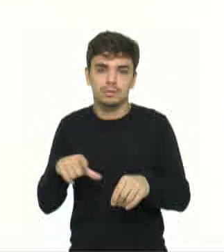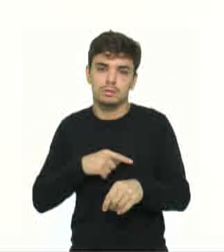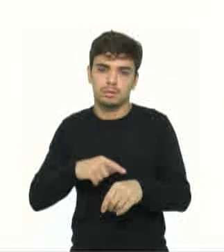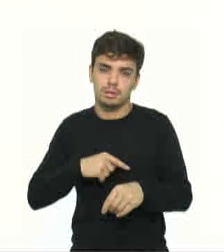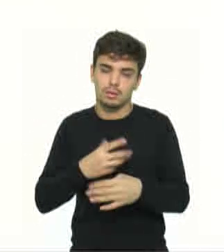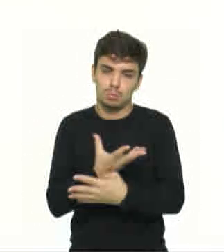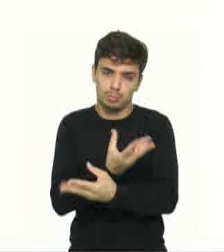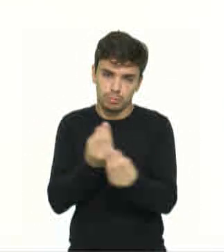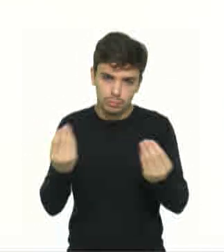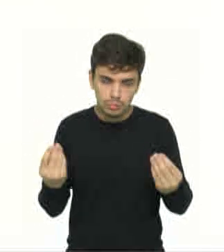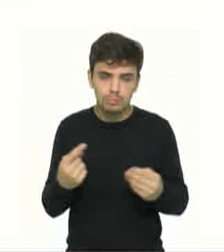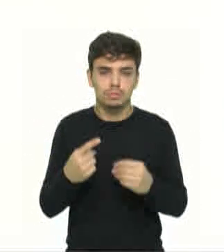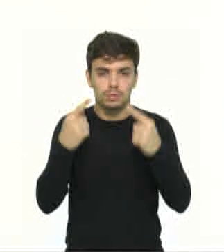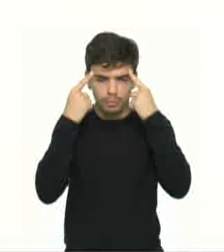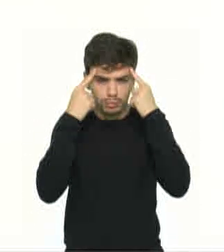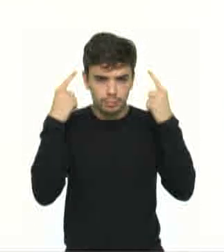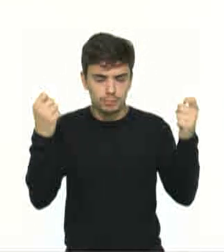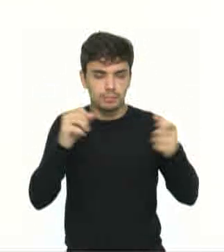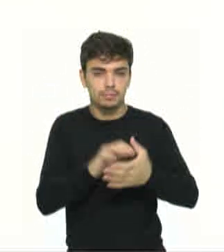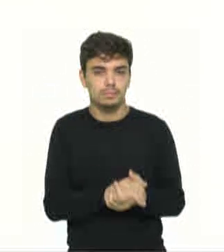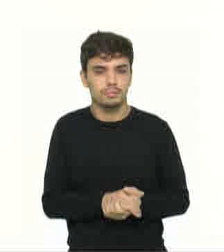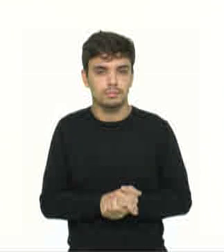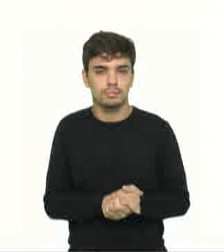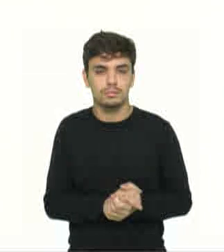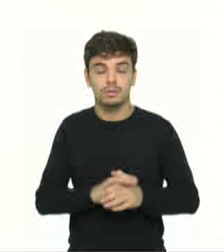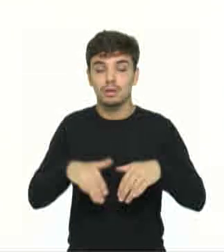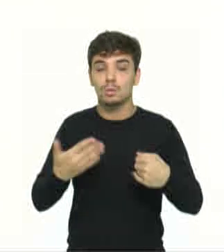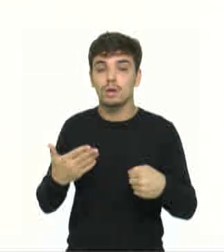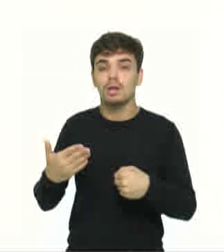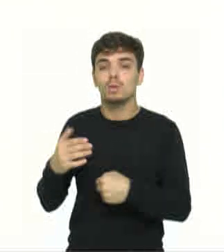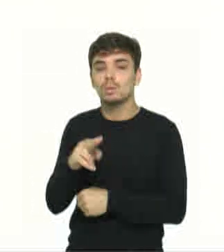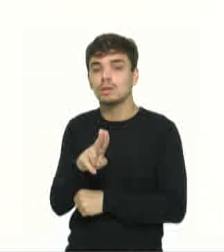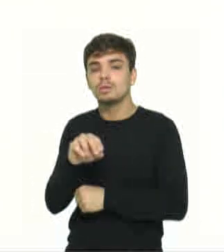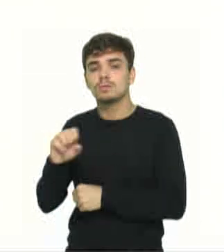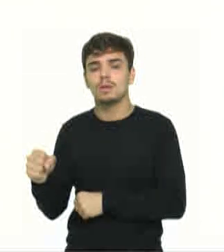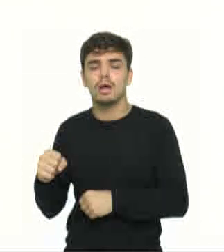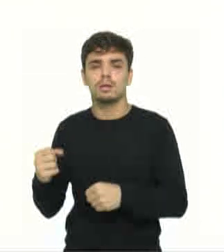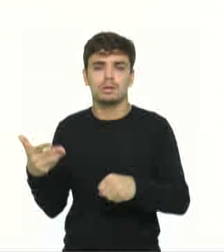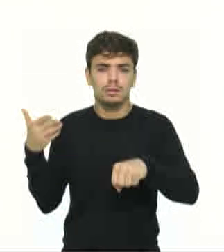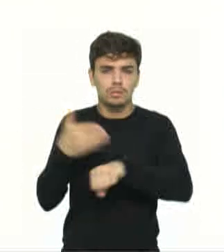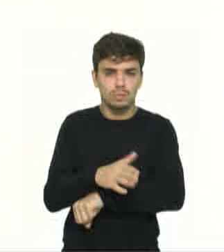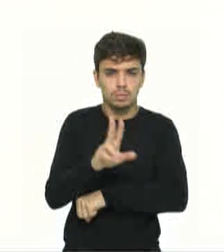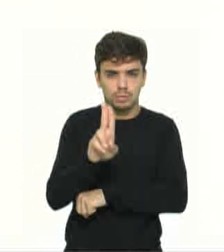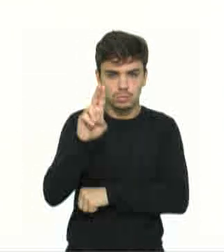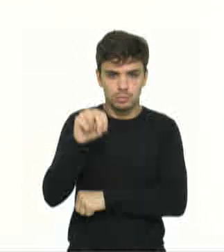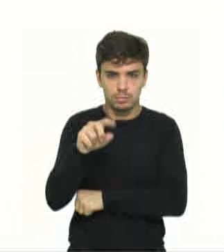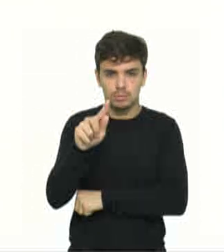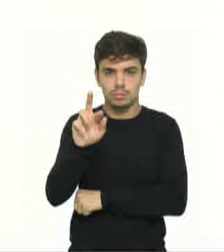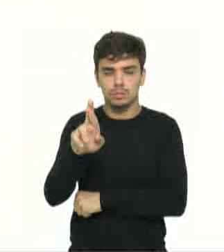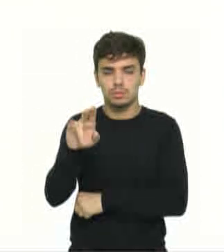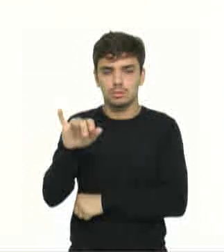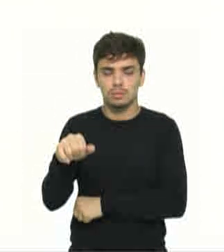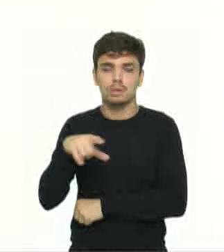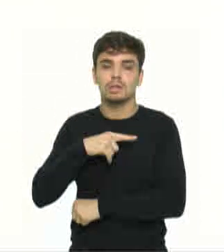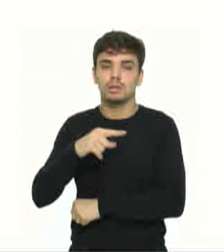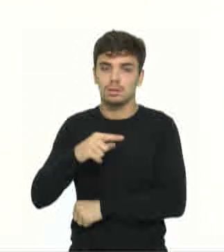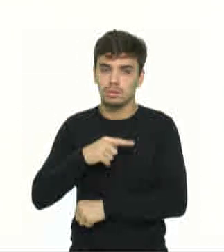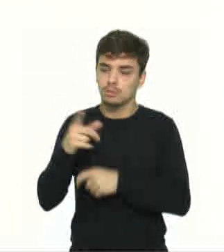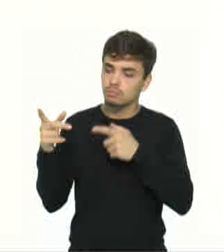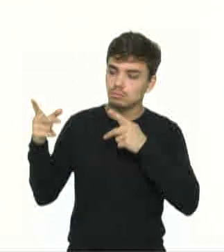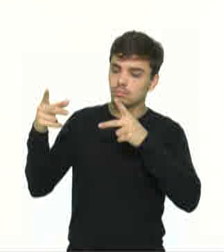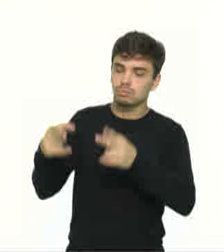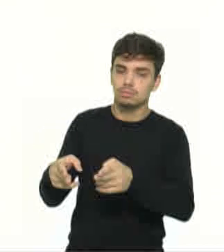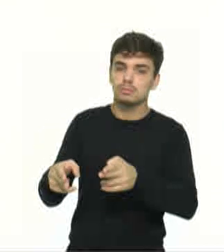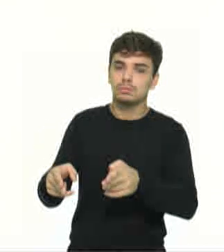de brutalidade. Quando a União Soviética invadiu a Hungria, 2 anos depois, ela recorreu a uma retórica essencialmente igual.